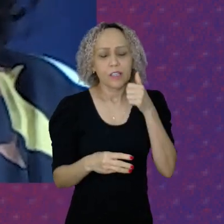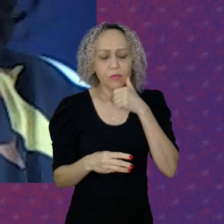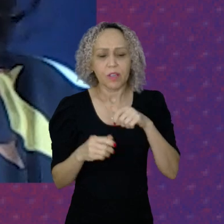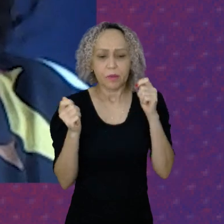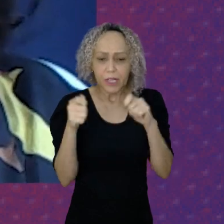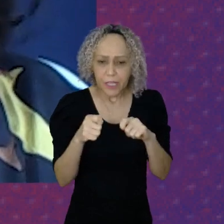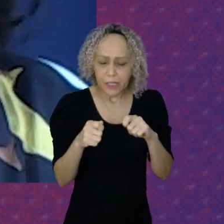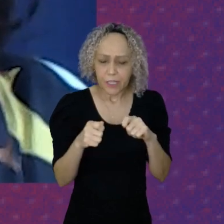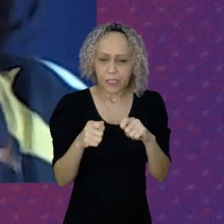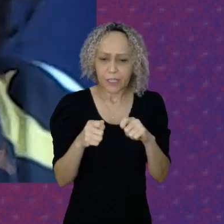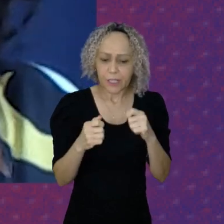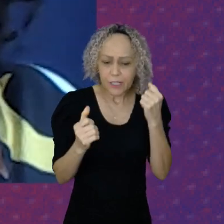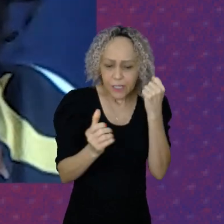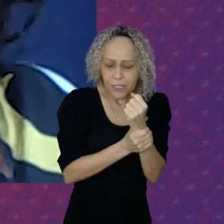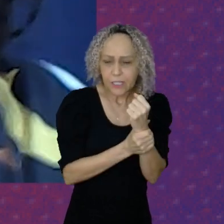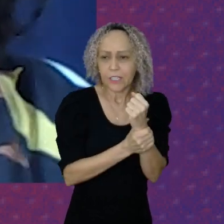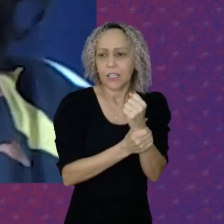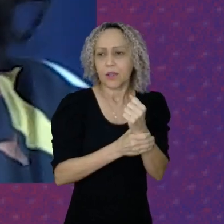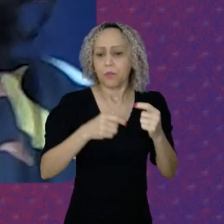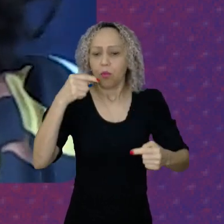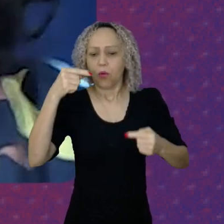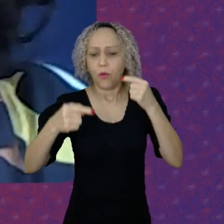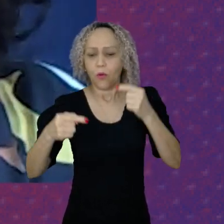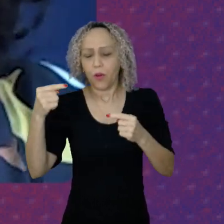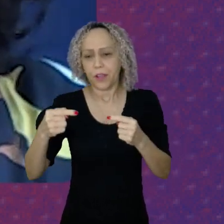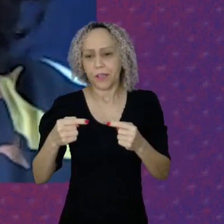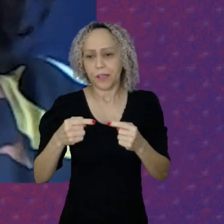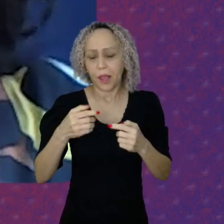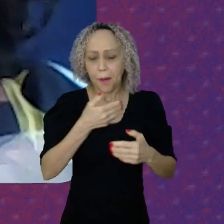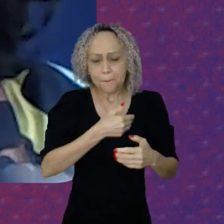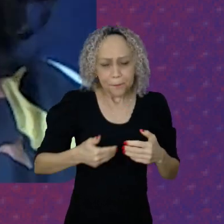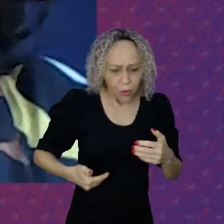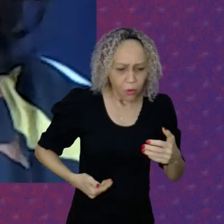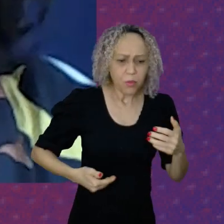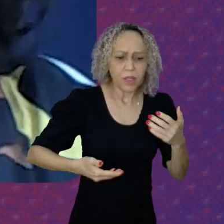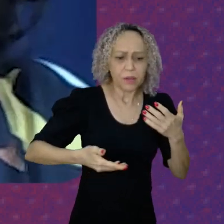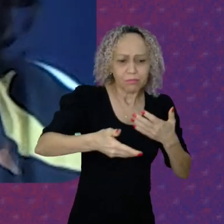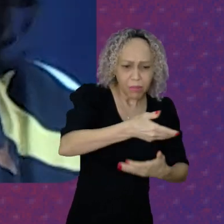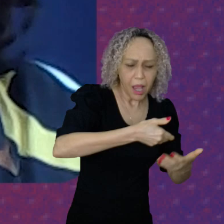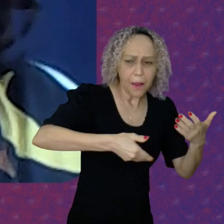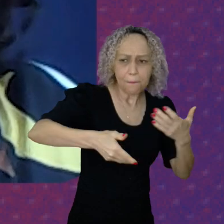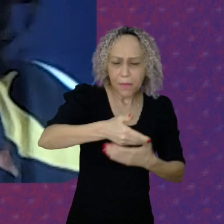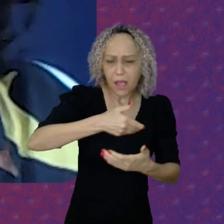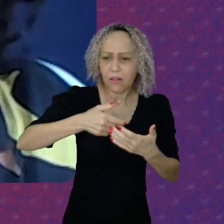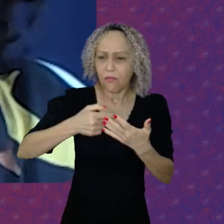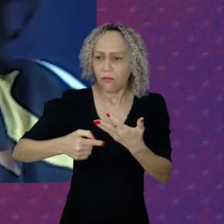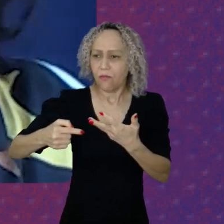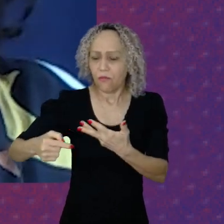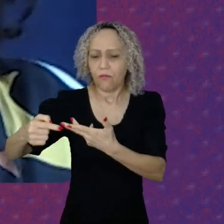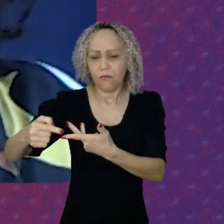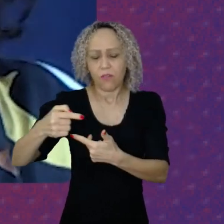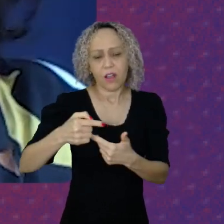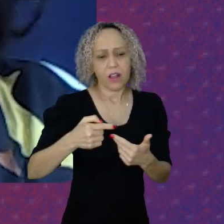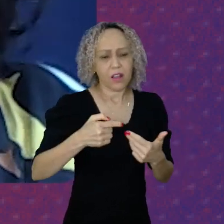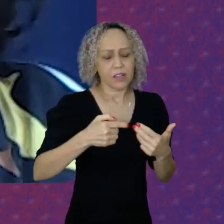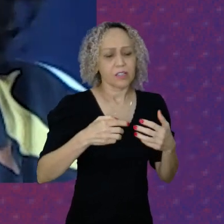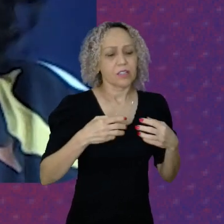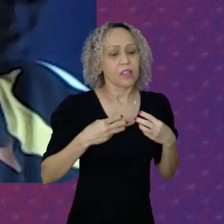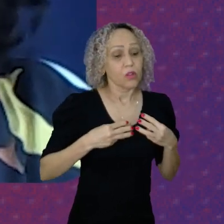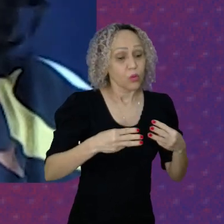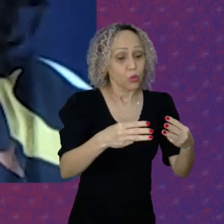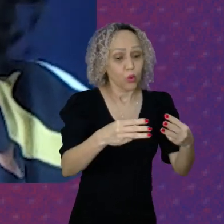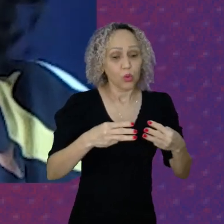políticas públicas efetivas tendo essa ação com todos os